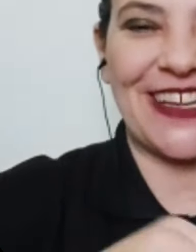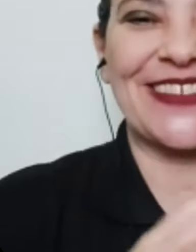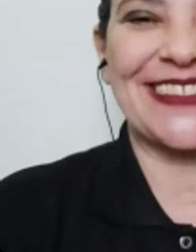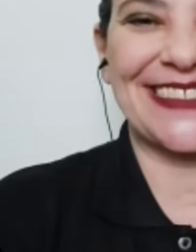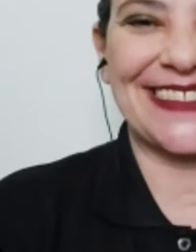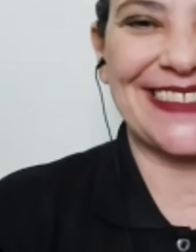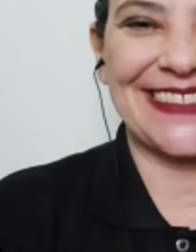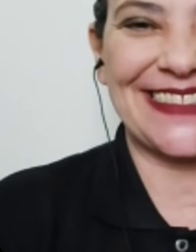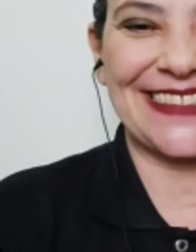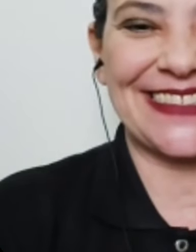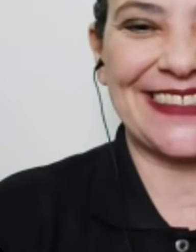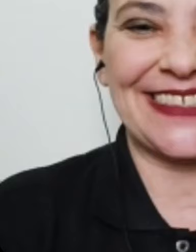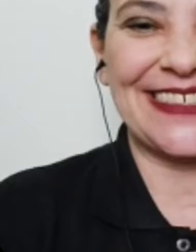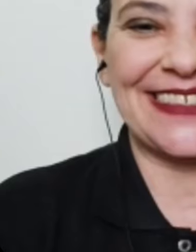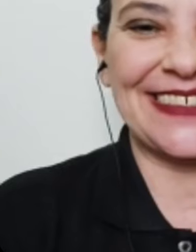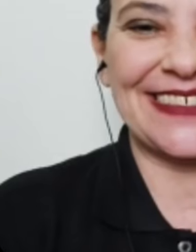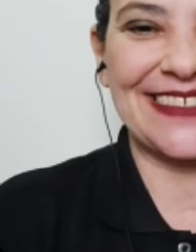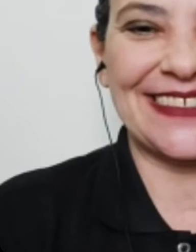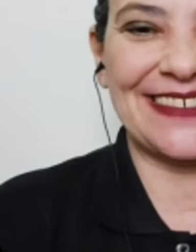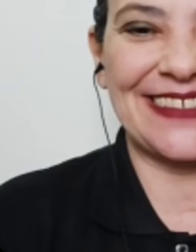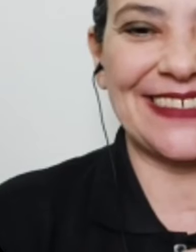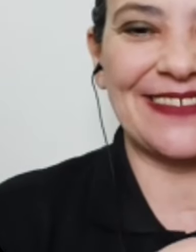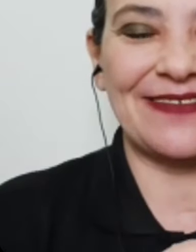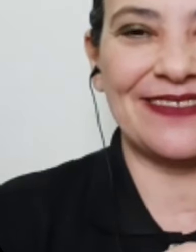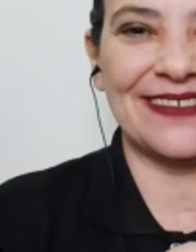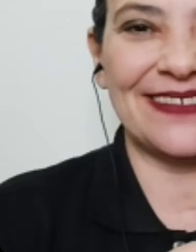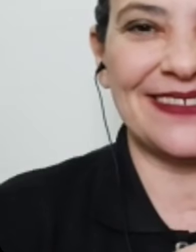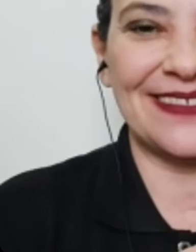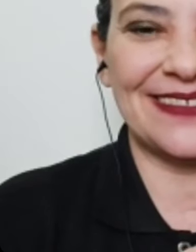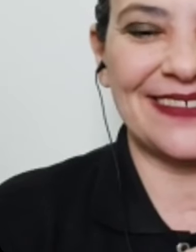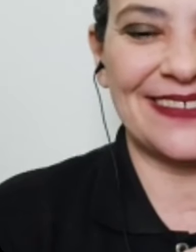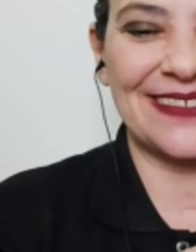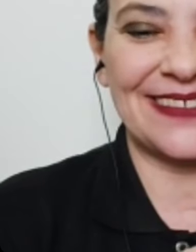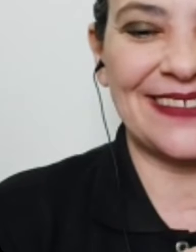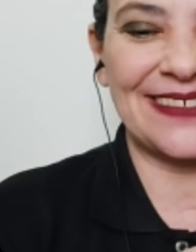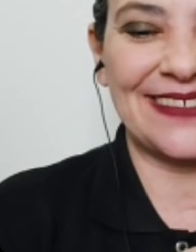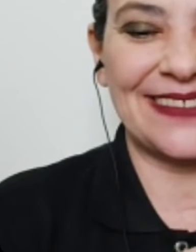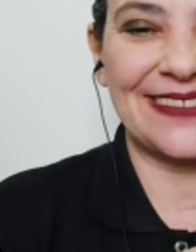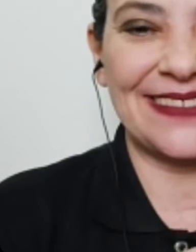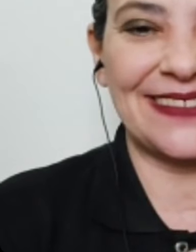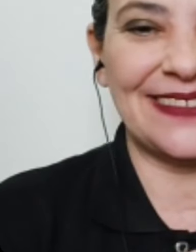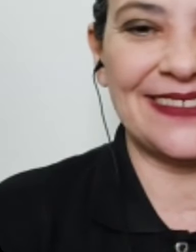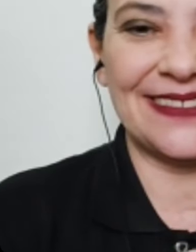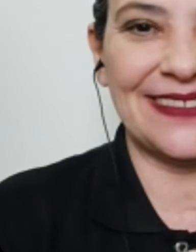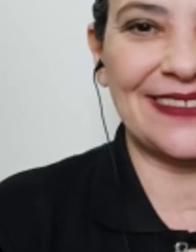Vamos lá. Vamos ver se ele também está posto aqui.